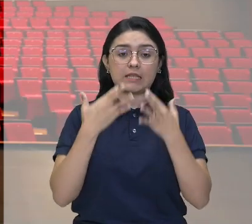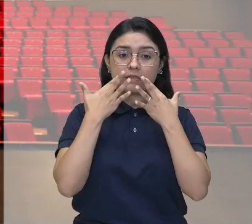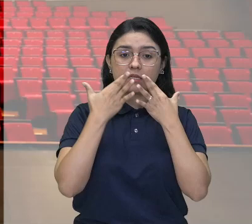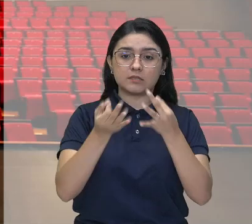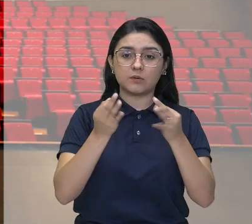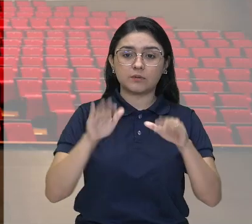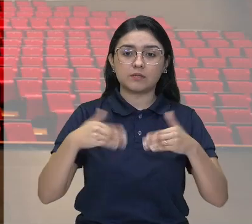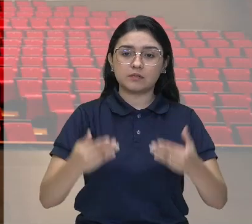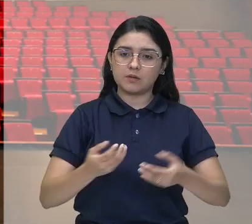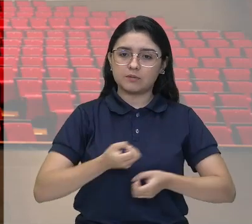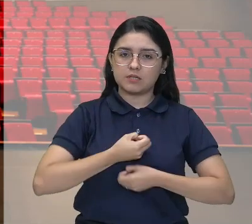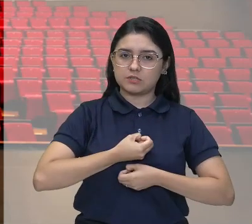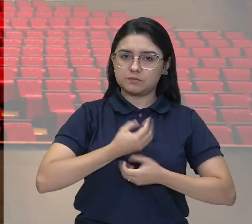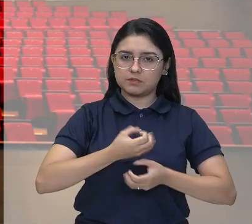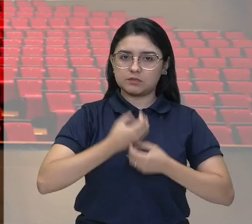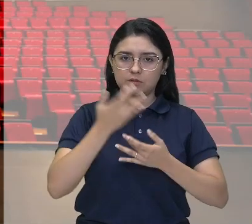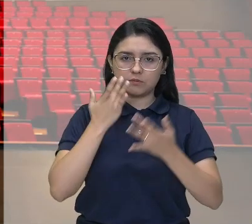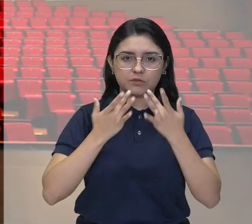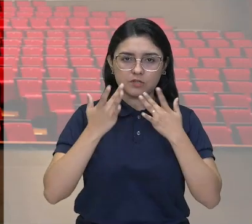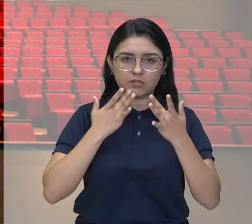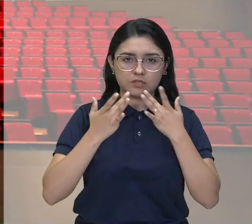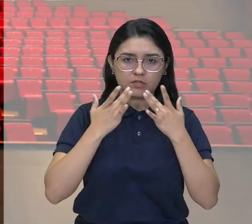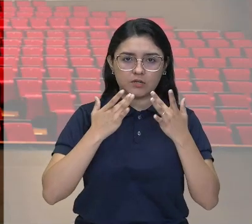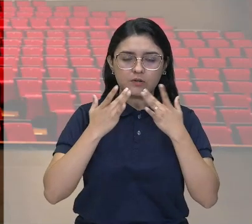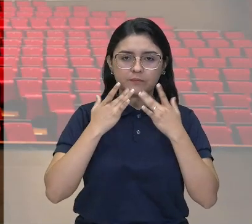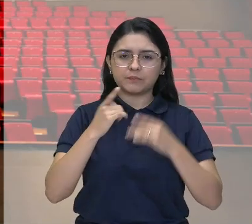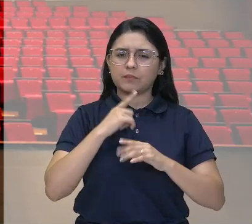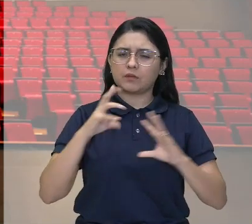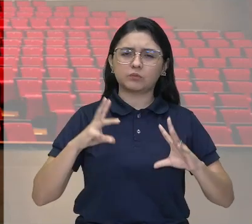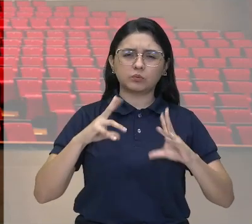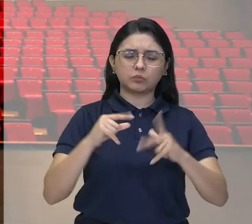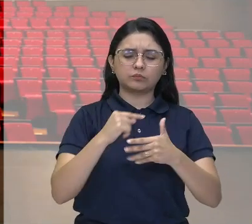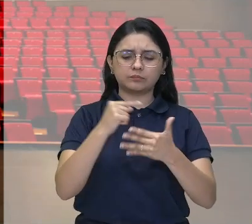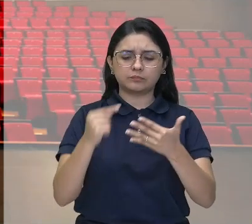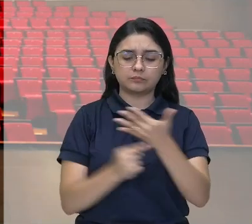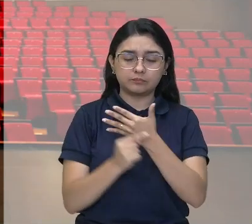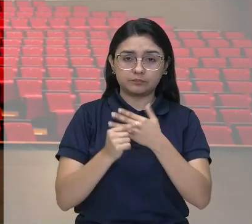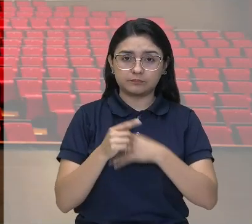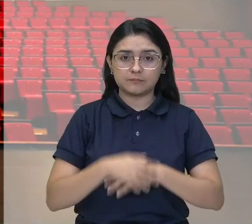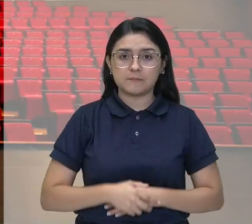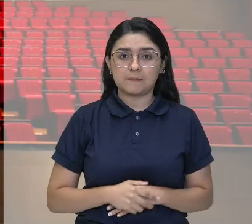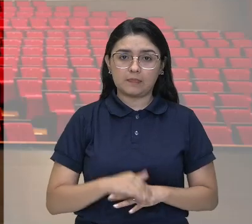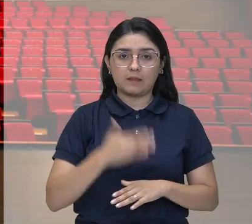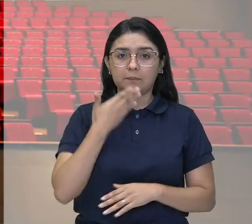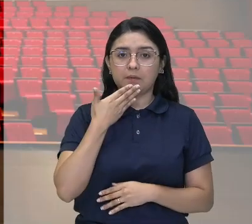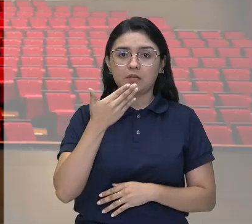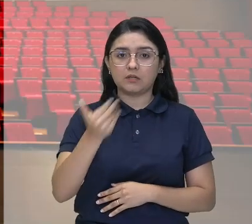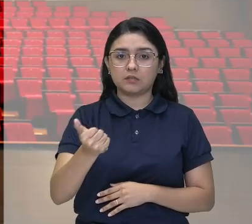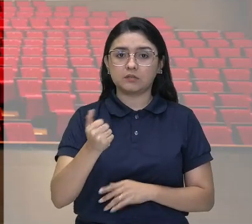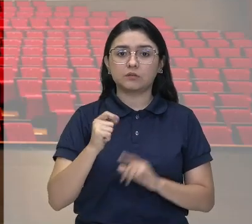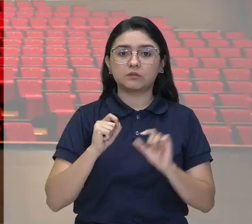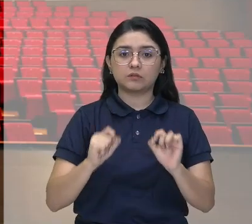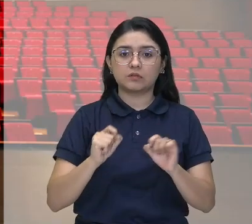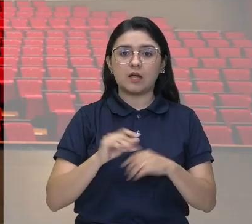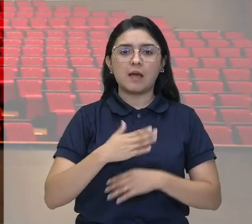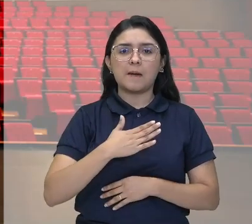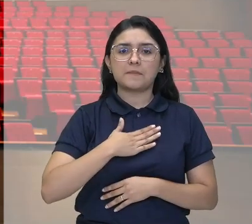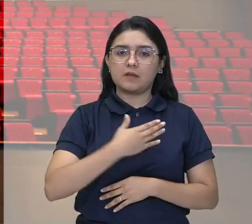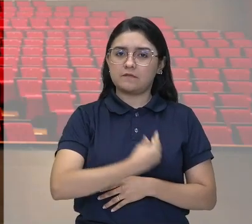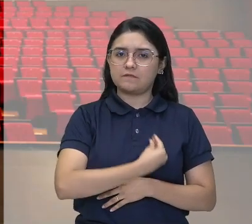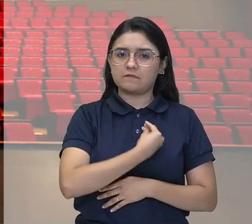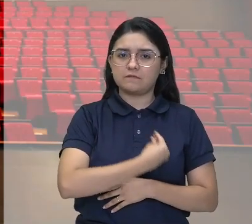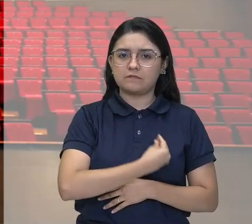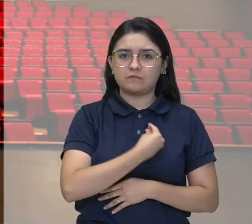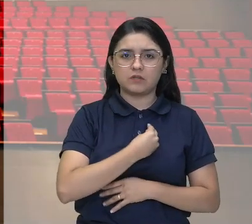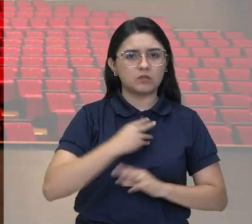teatral, ela nos envolve em tudo, ela engloba tudo. Então, ela melhora a minha vida de uma forma assim,